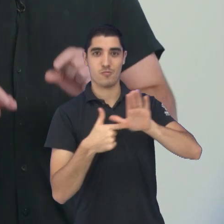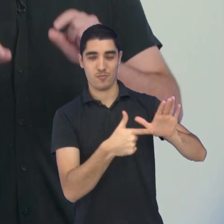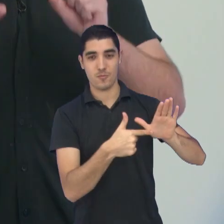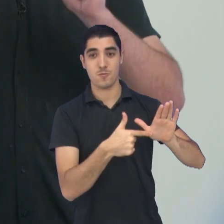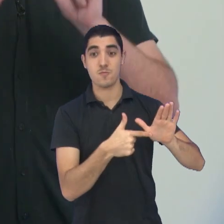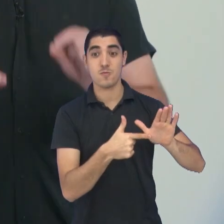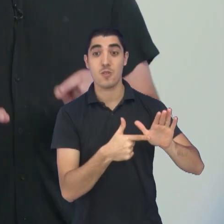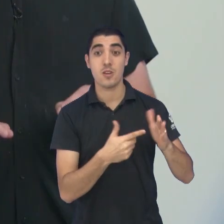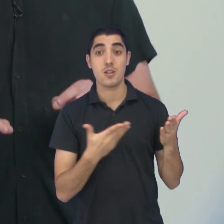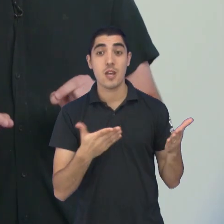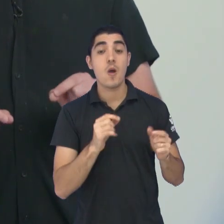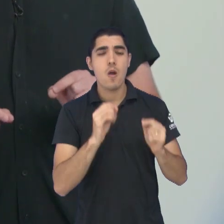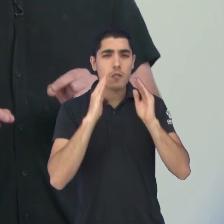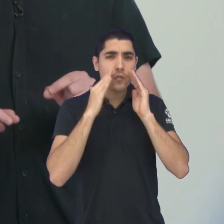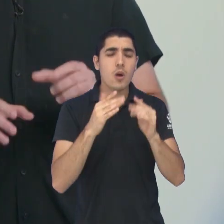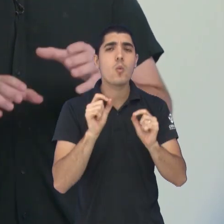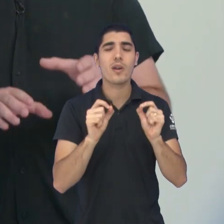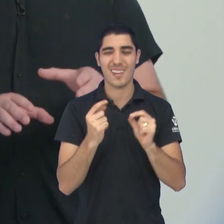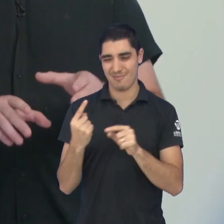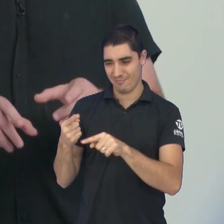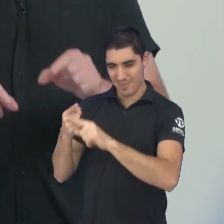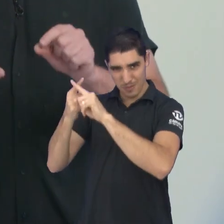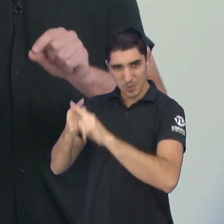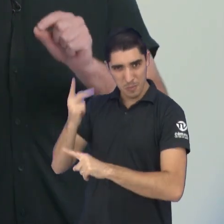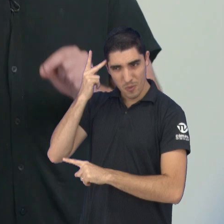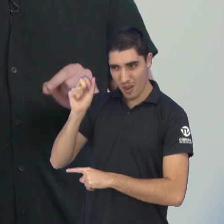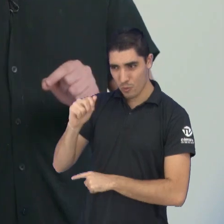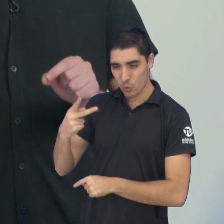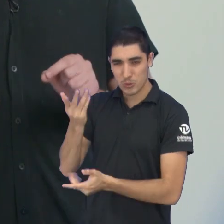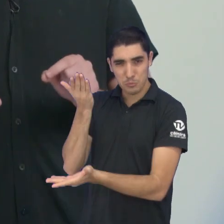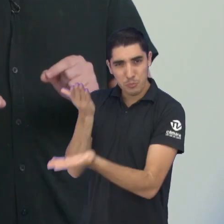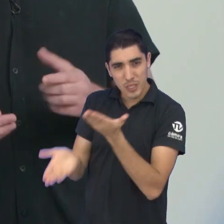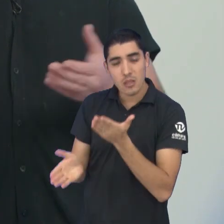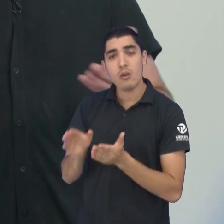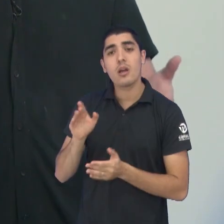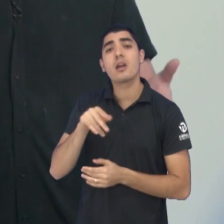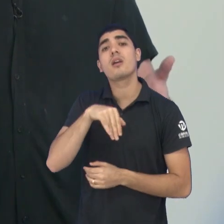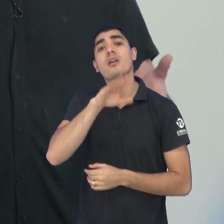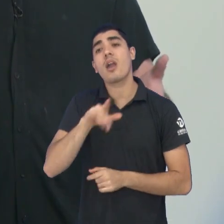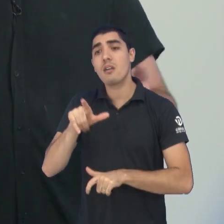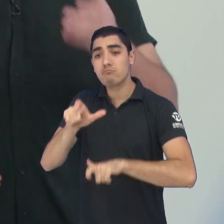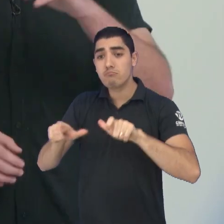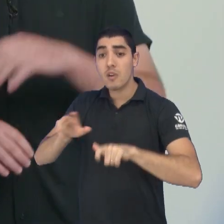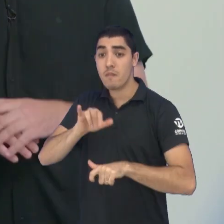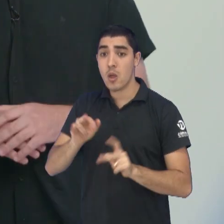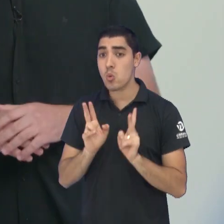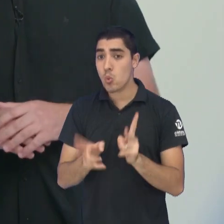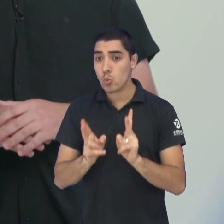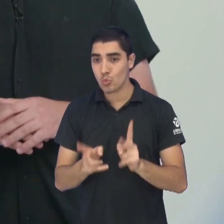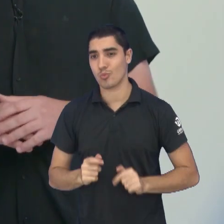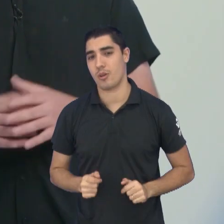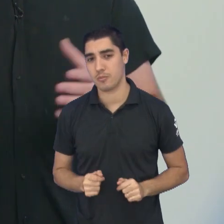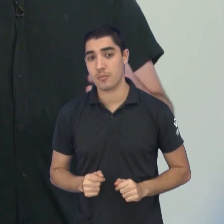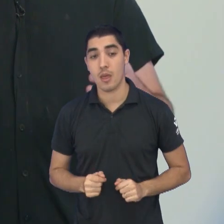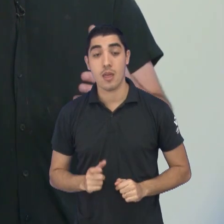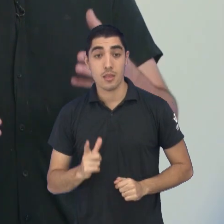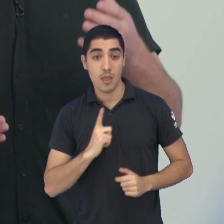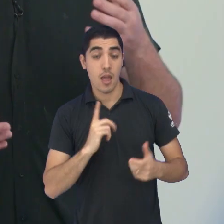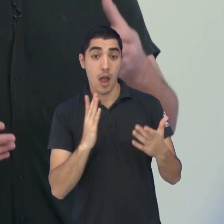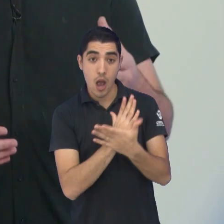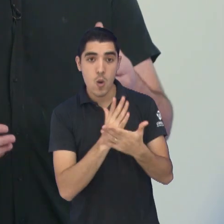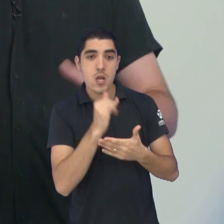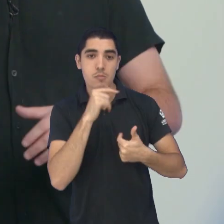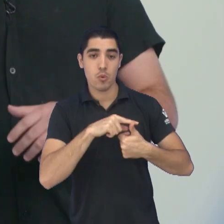é, daquele elenco eliminado do estadual, quem fica para a disputa do Nacional? Alguns jogadores, como os